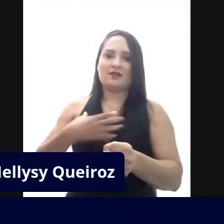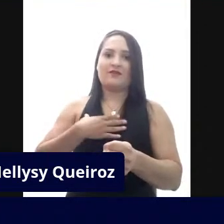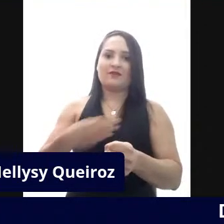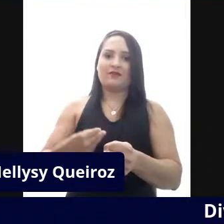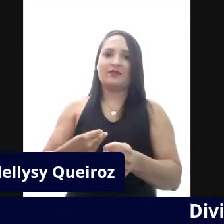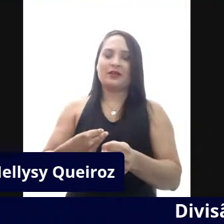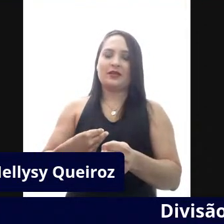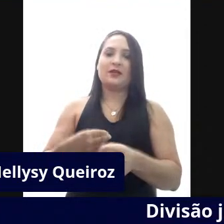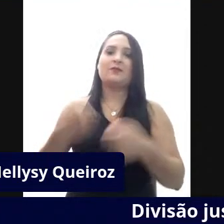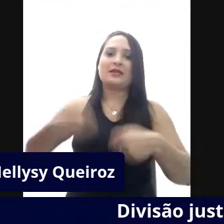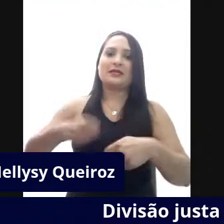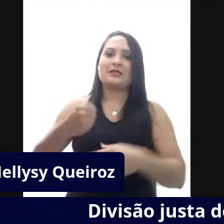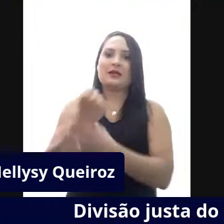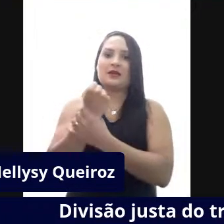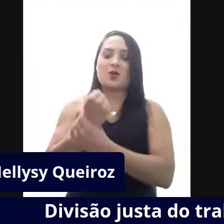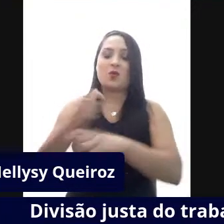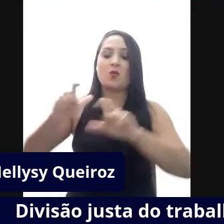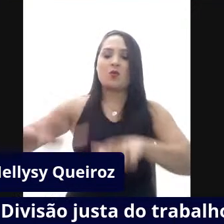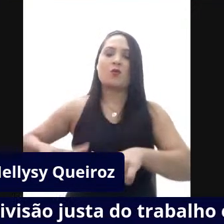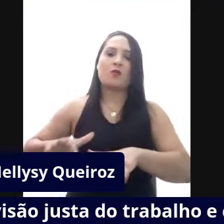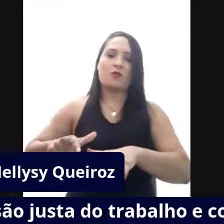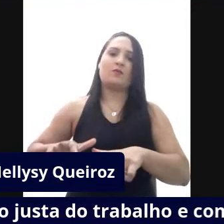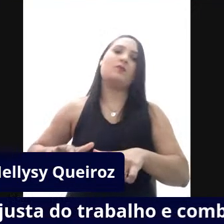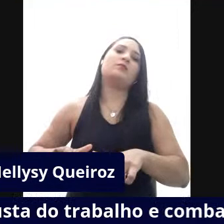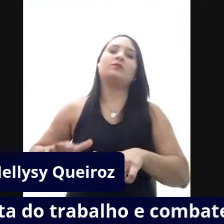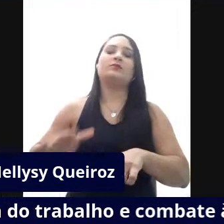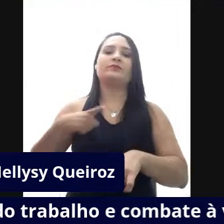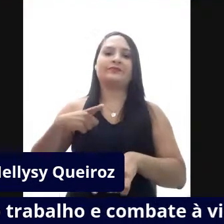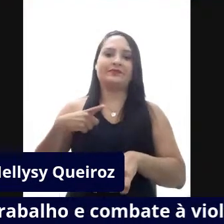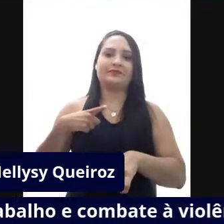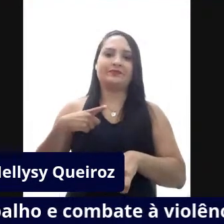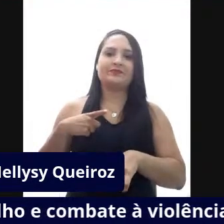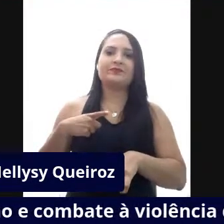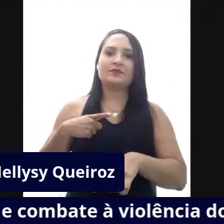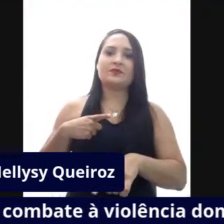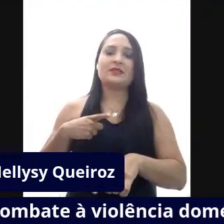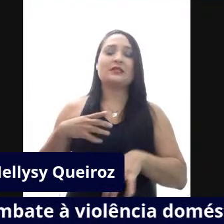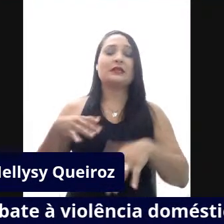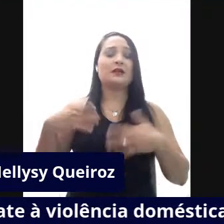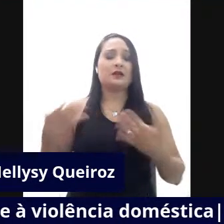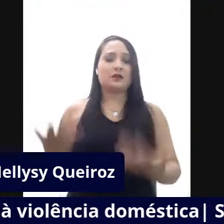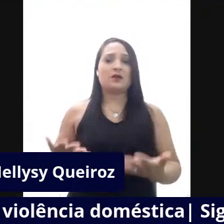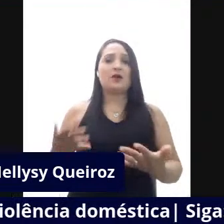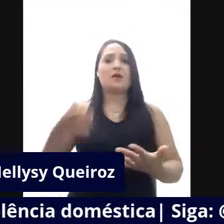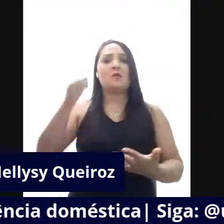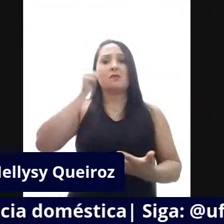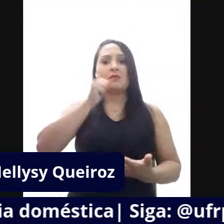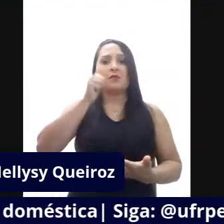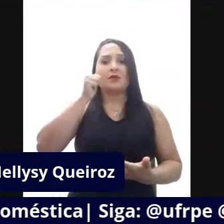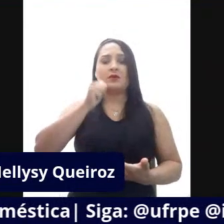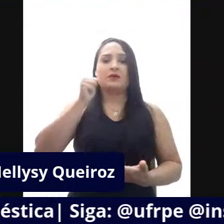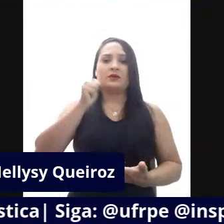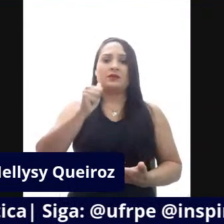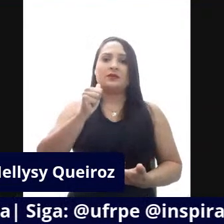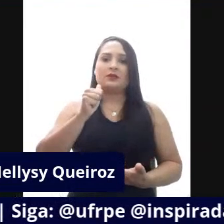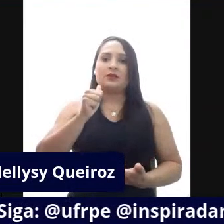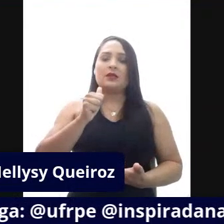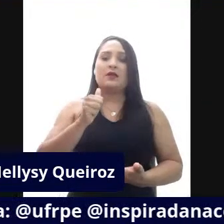para essas crianças. Então, nesse processo em que as mulheres conseguiram interferir,